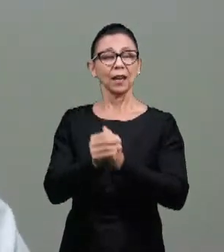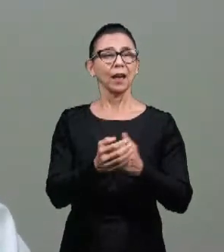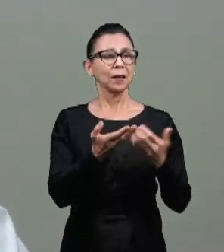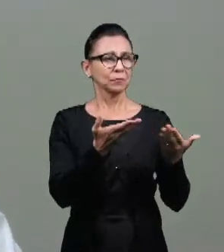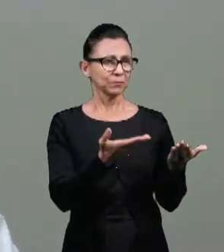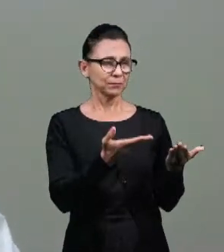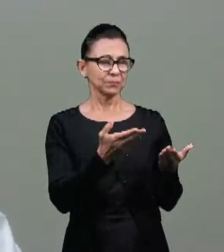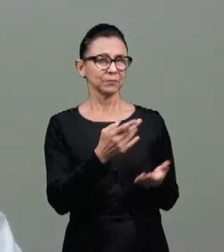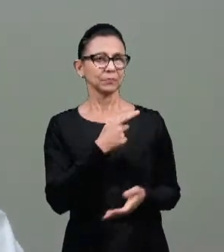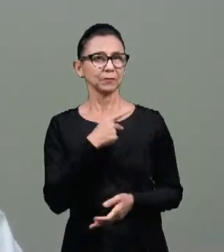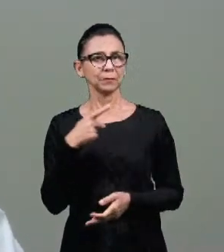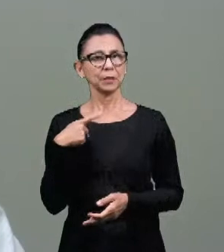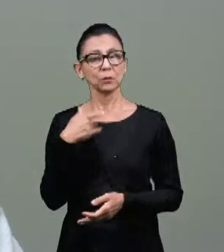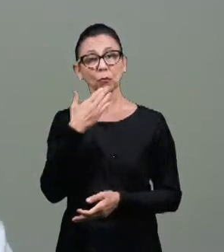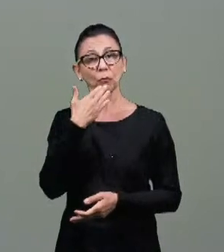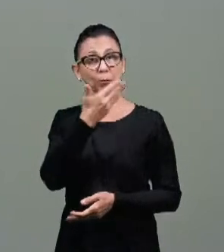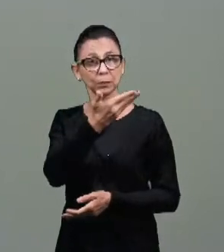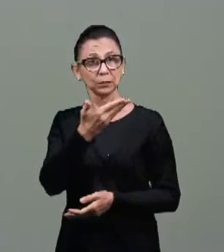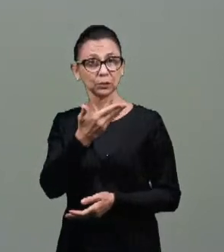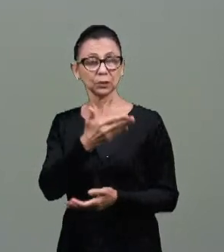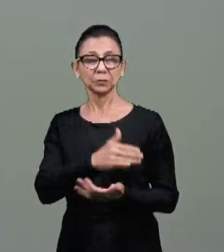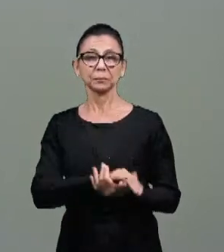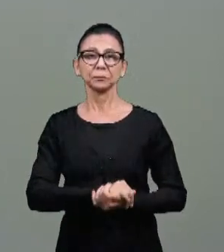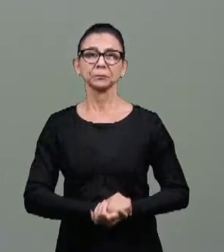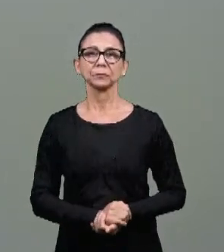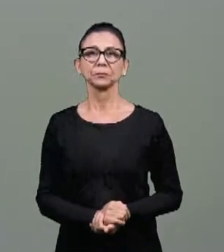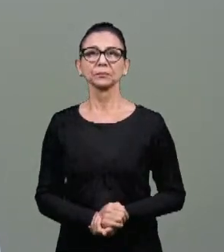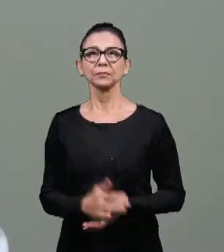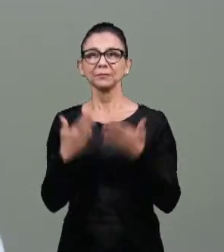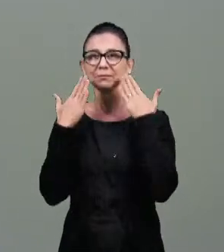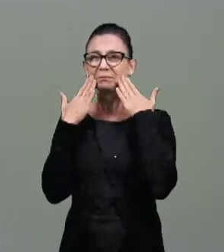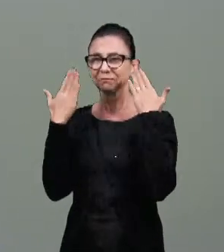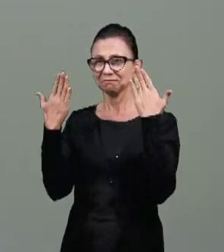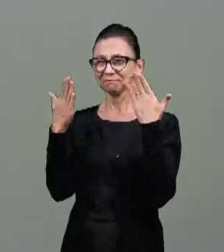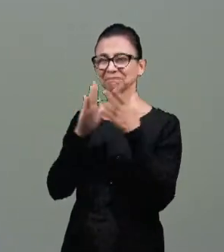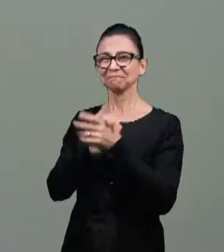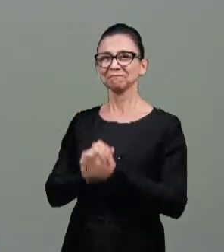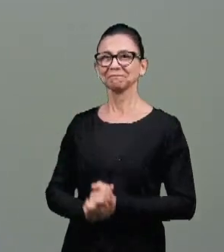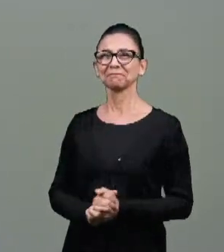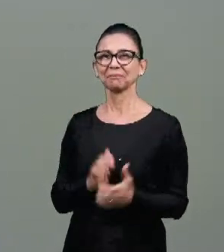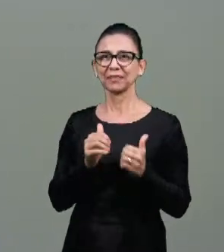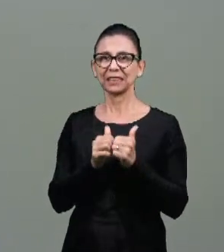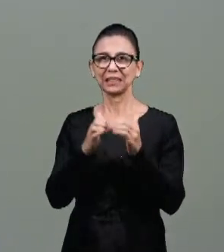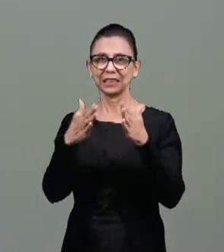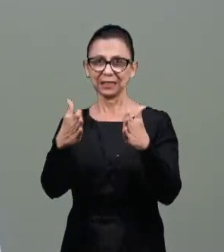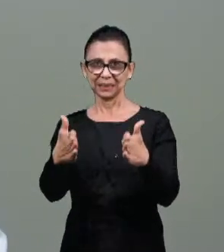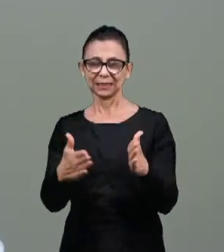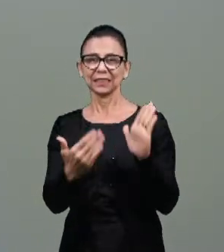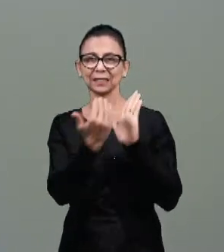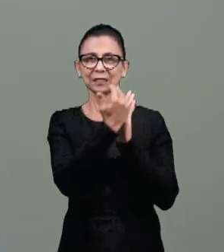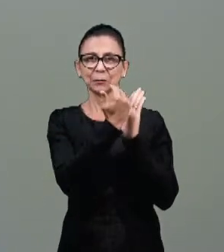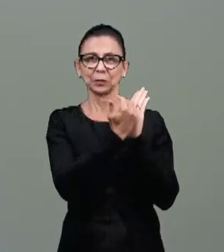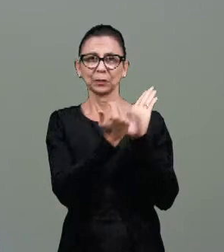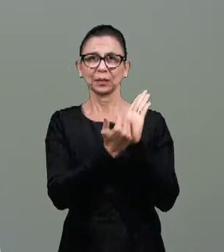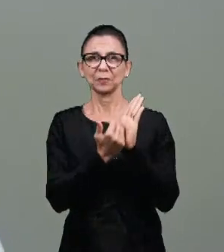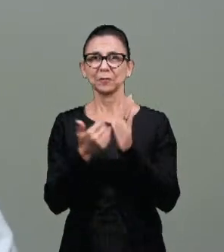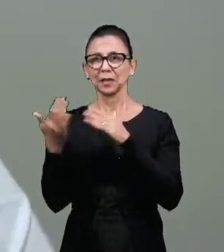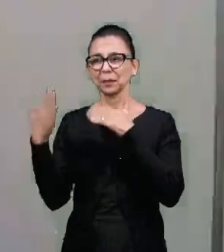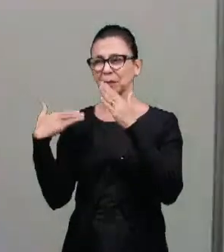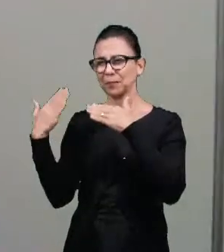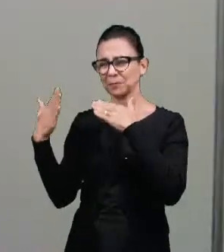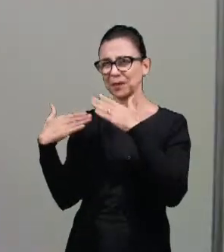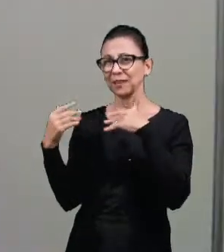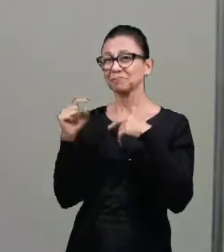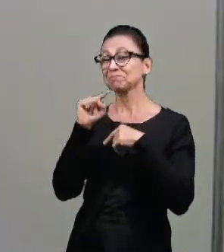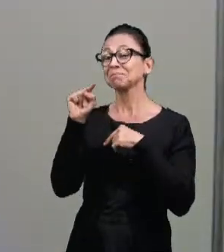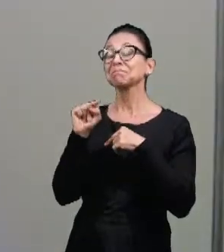Júnior, eu vou pedir ao pastor Josias para fazer aqui a apresentação. Quem é o nosso convidado de hoje no nosso bate-papo essa noite de segunda-feira, pastor?